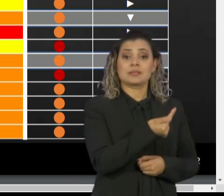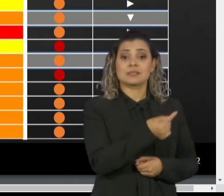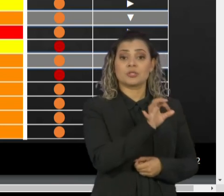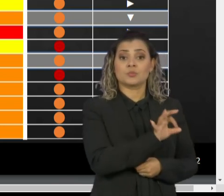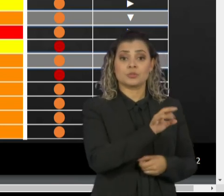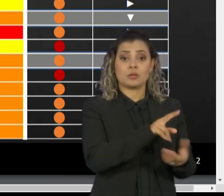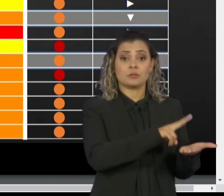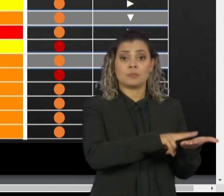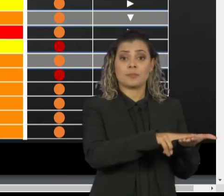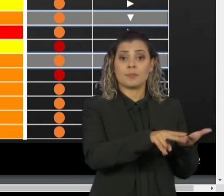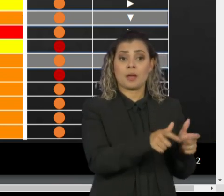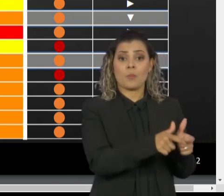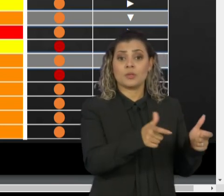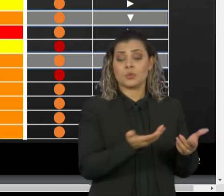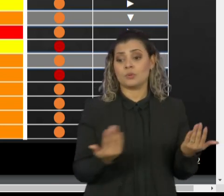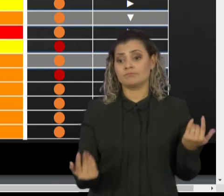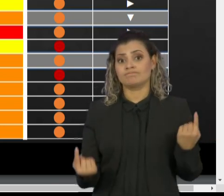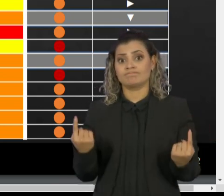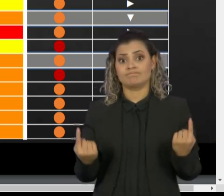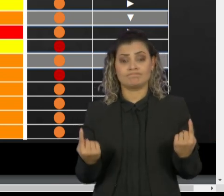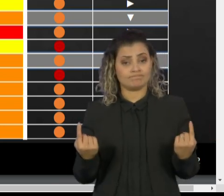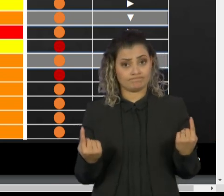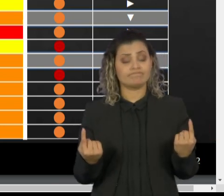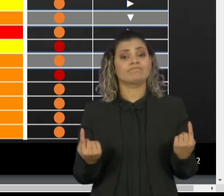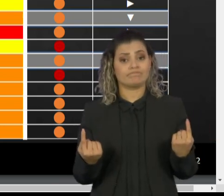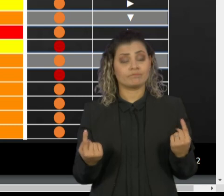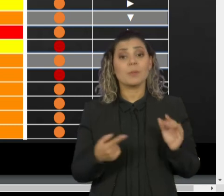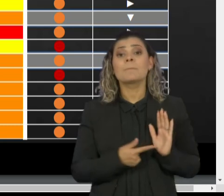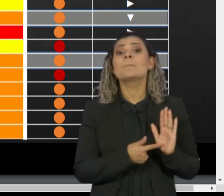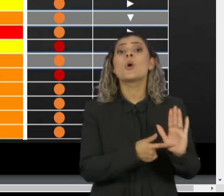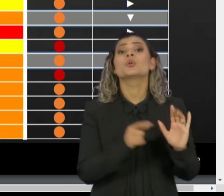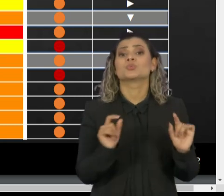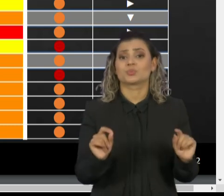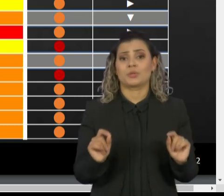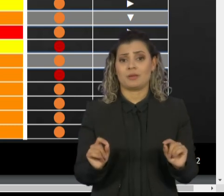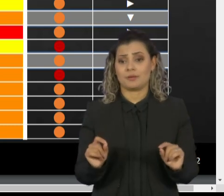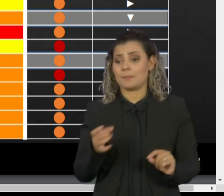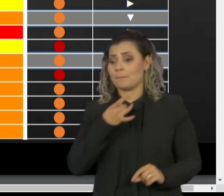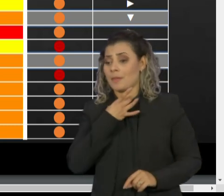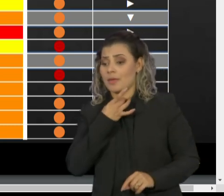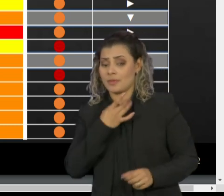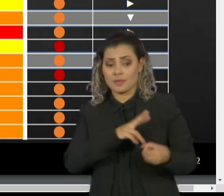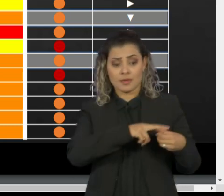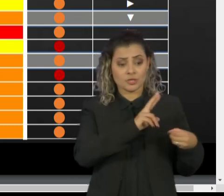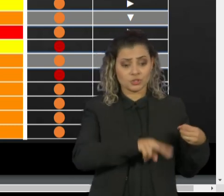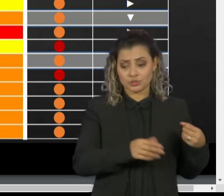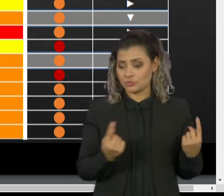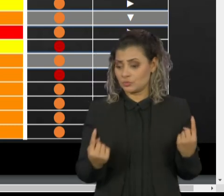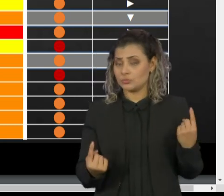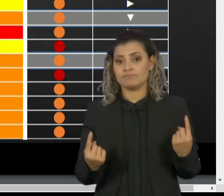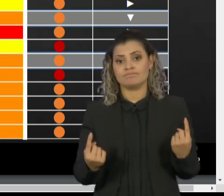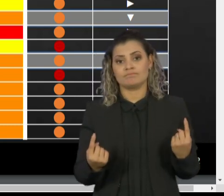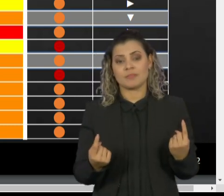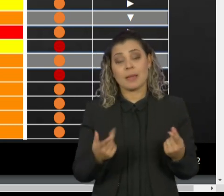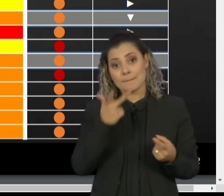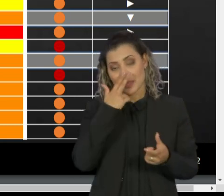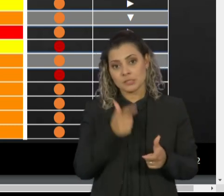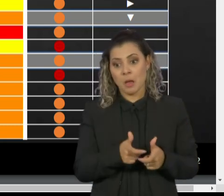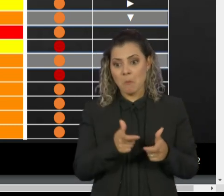o número de internações. Isso aponta para a possibilidade de um